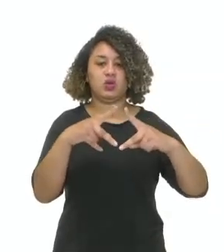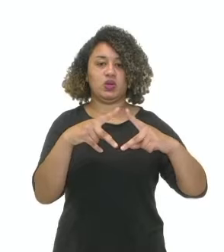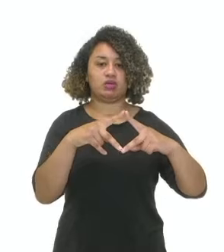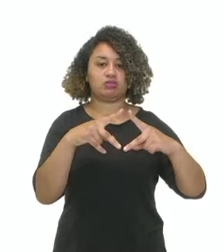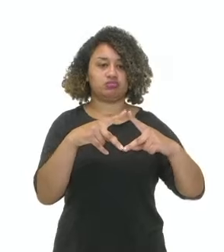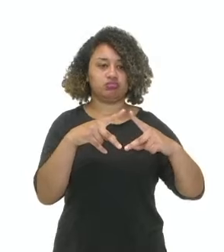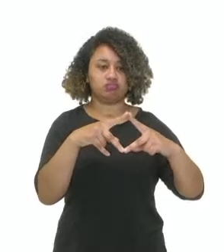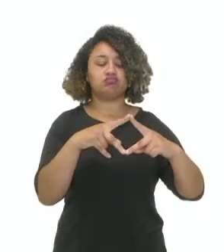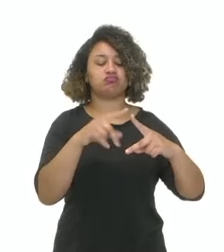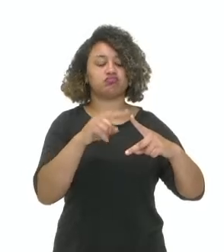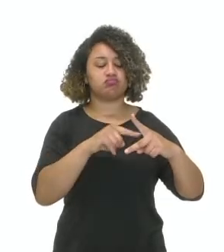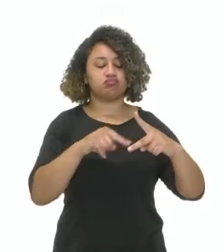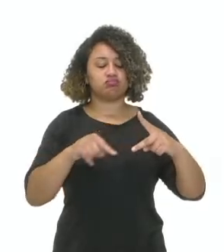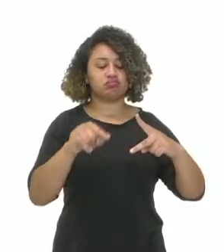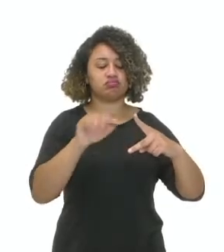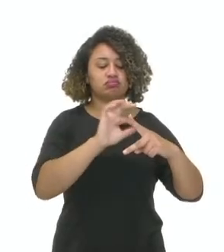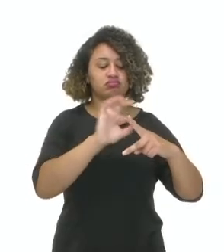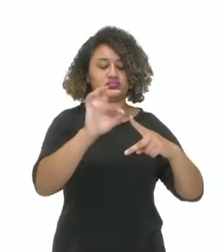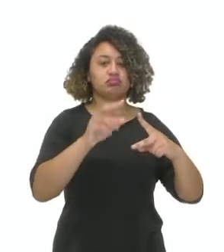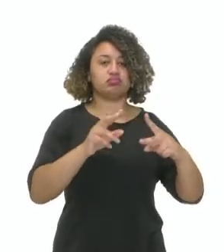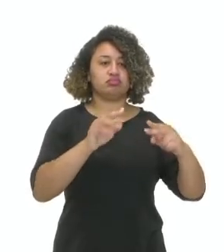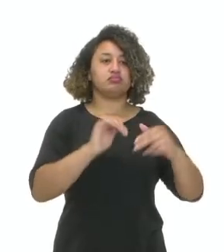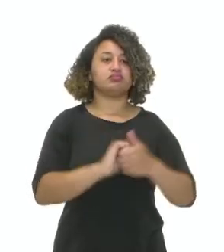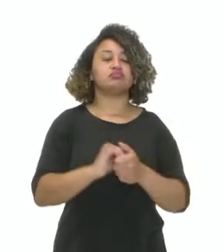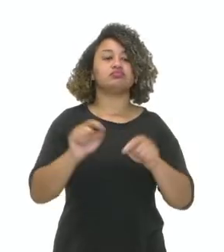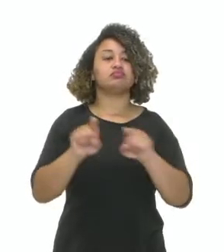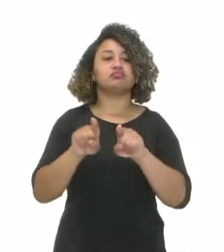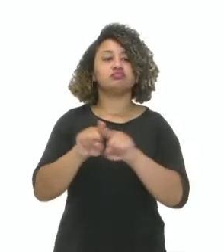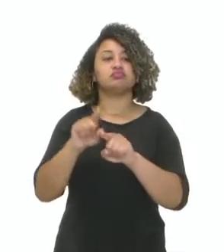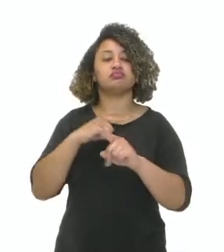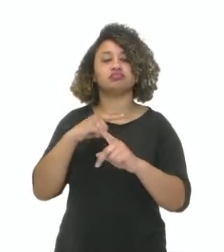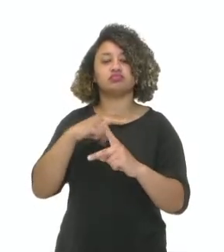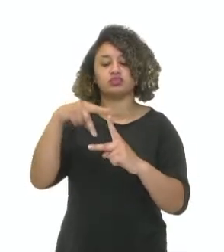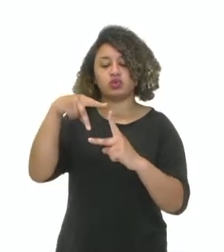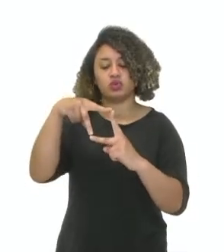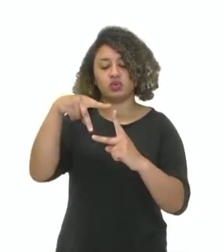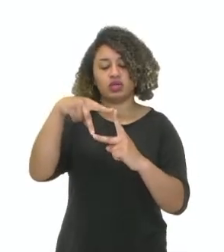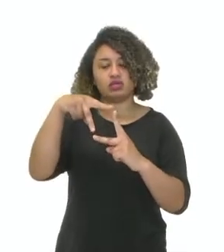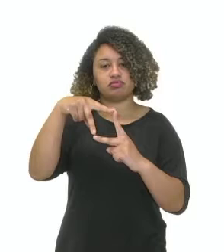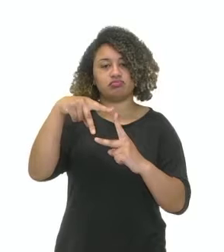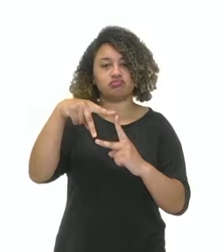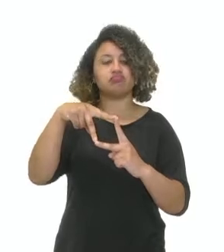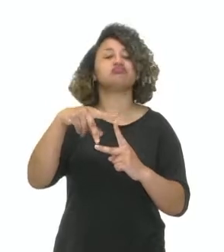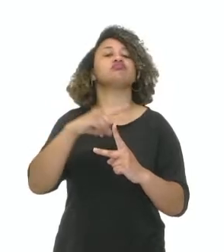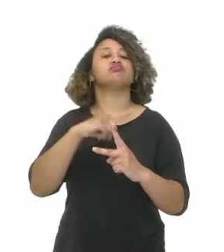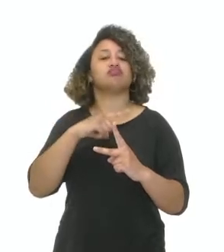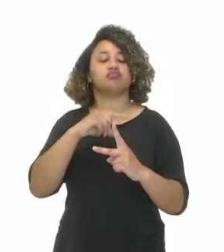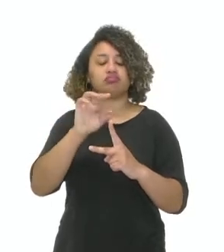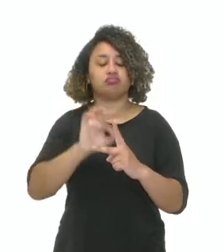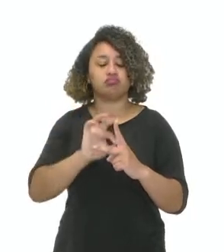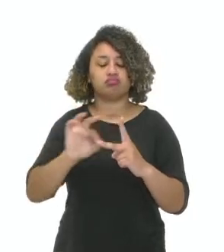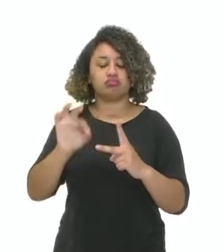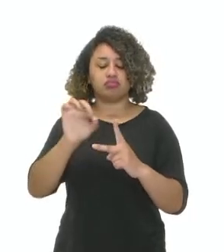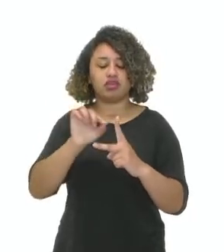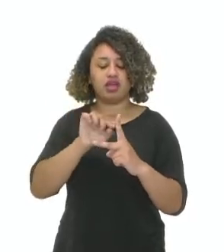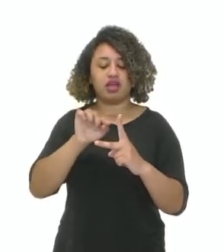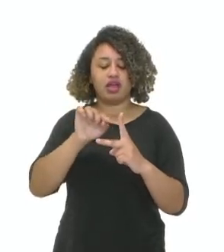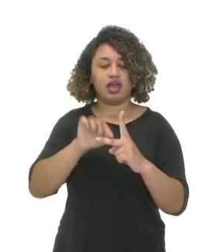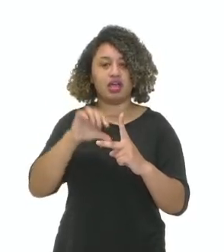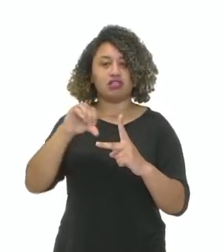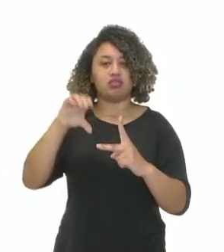os lados com a mesma medida. E também temos o quadrado, que ele tem os 4 ângulos retos, né, que é